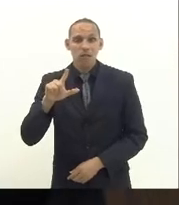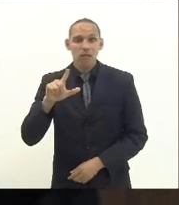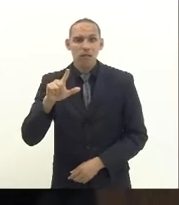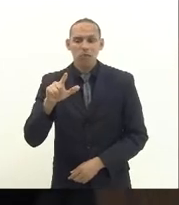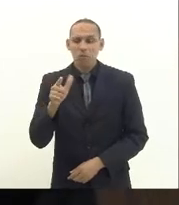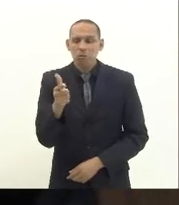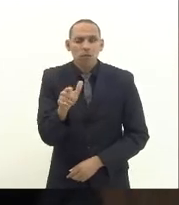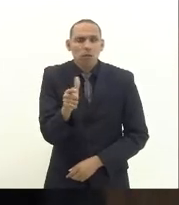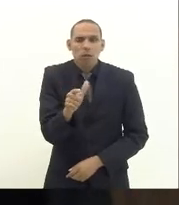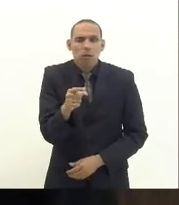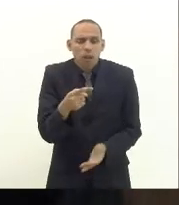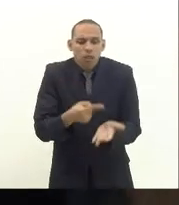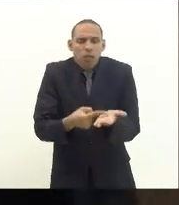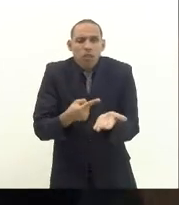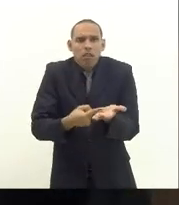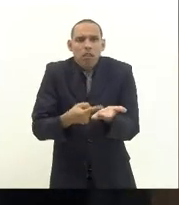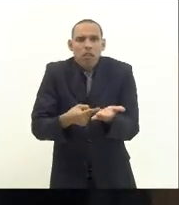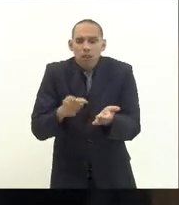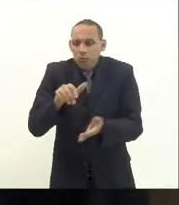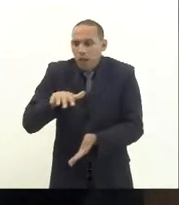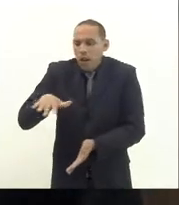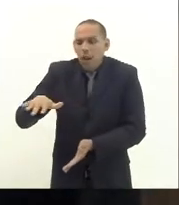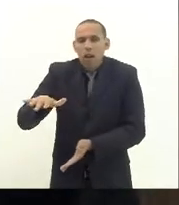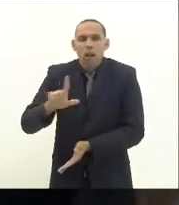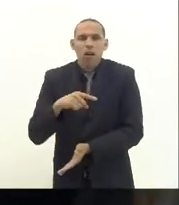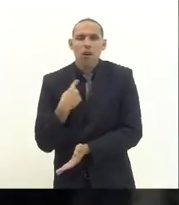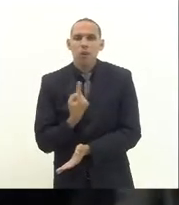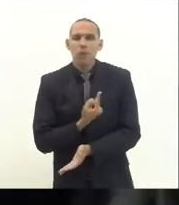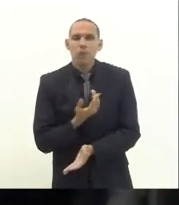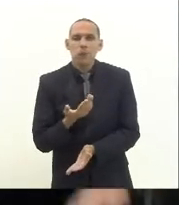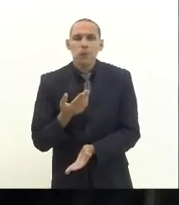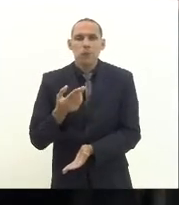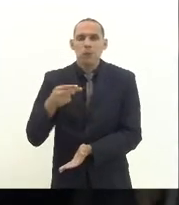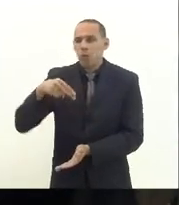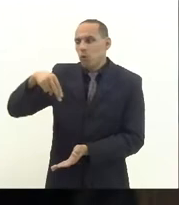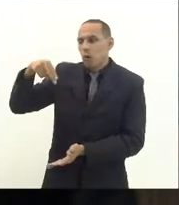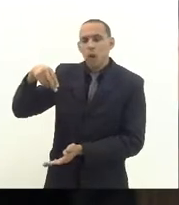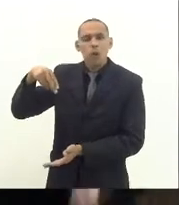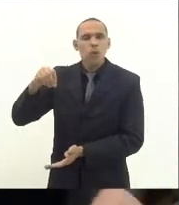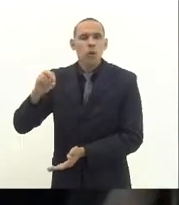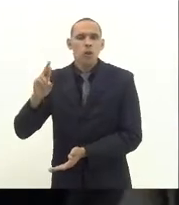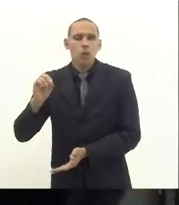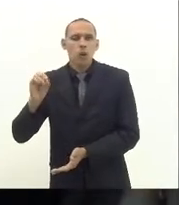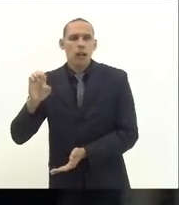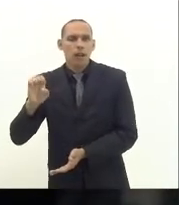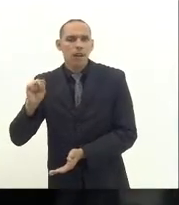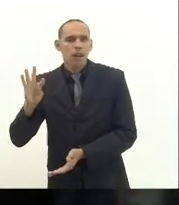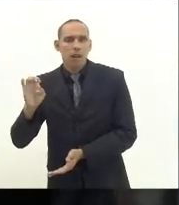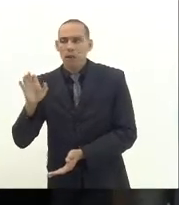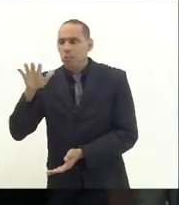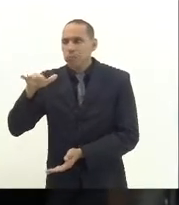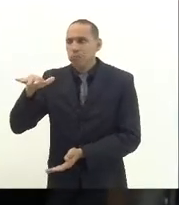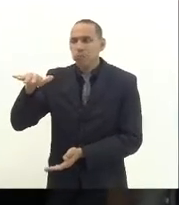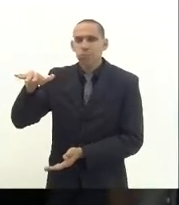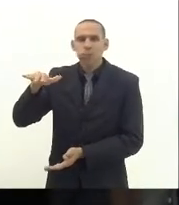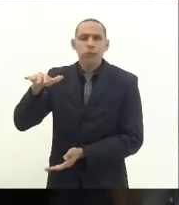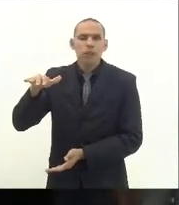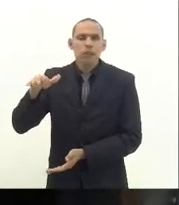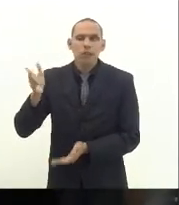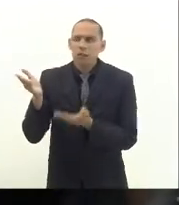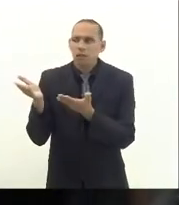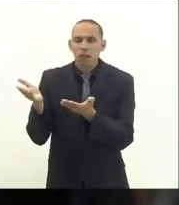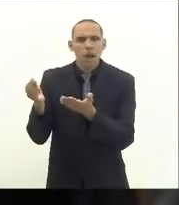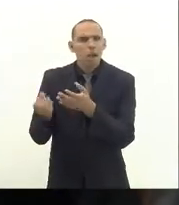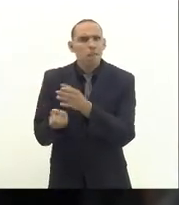tem nenhum tipo de compromisso com a nossa região a região norte e Noroeste do Estado a nossa região norte que